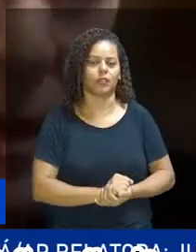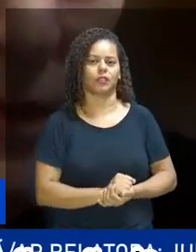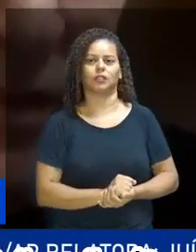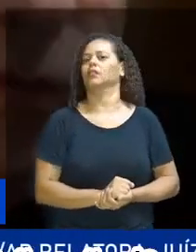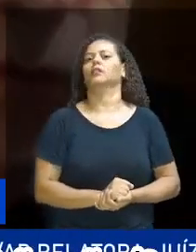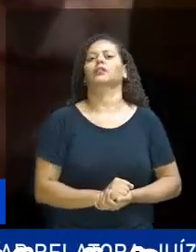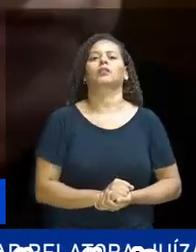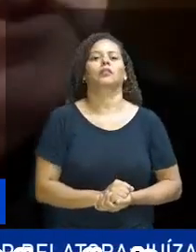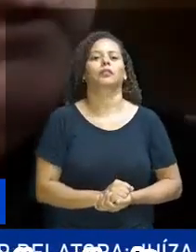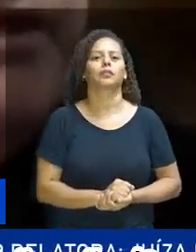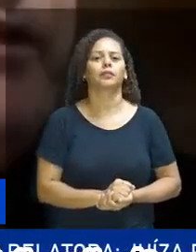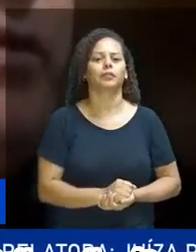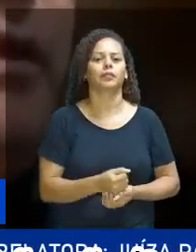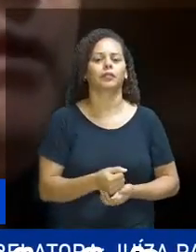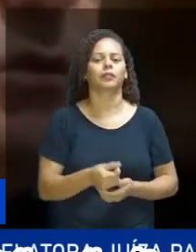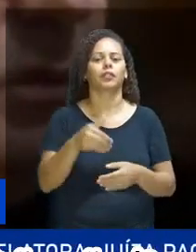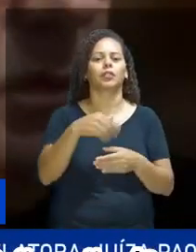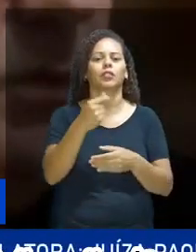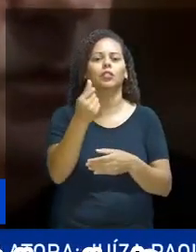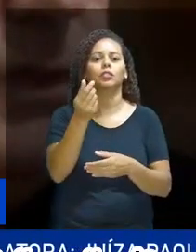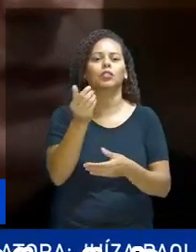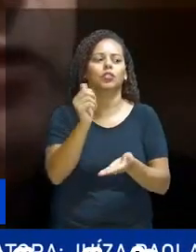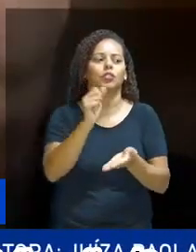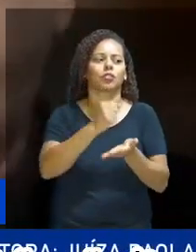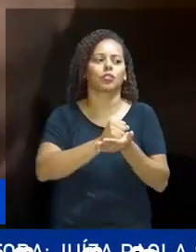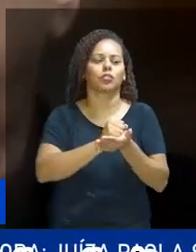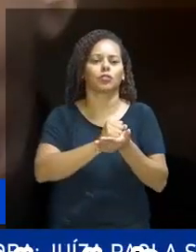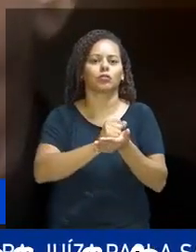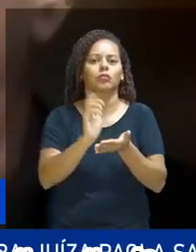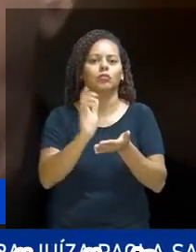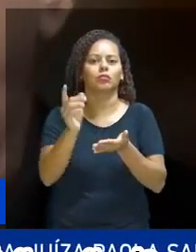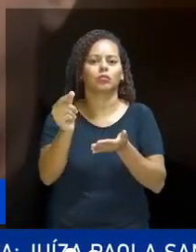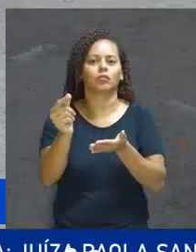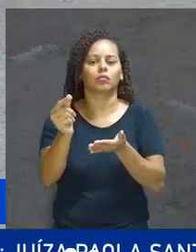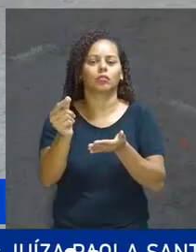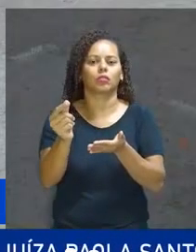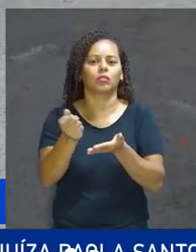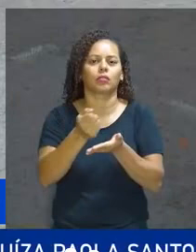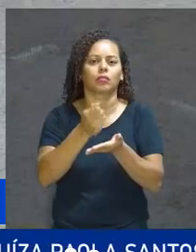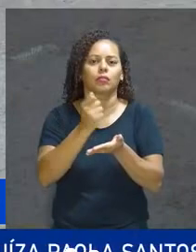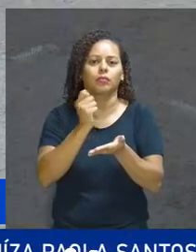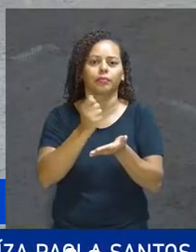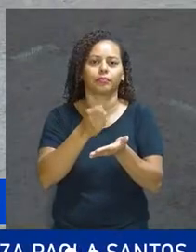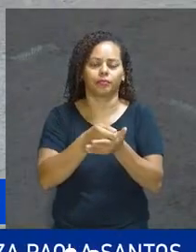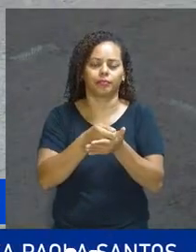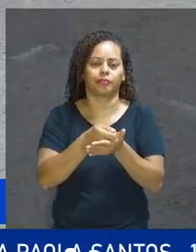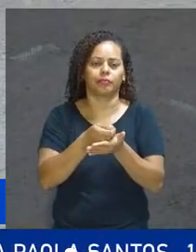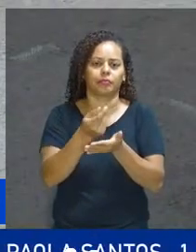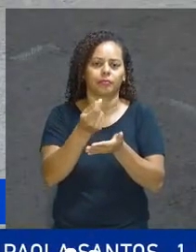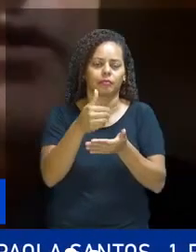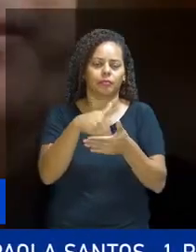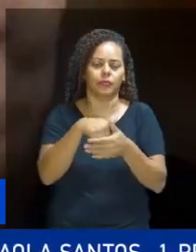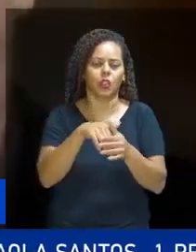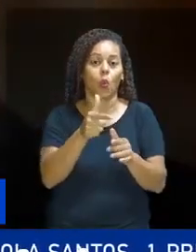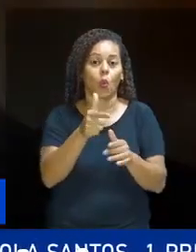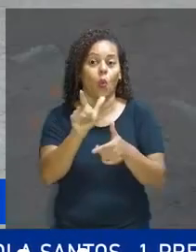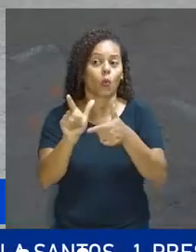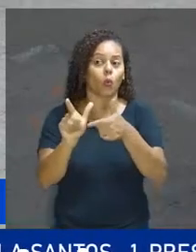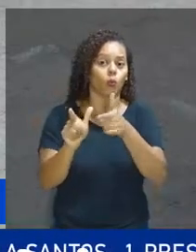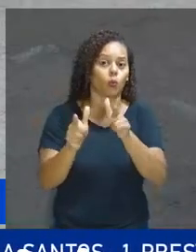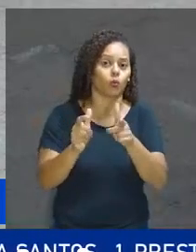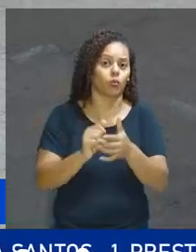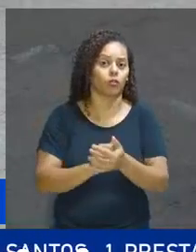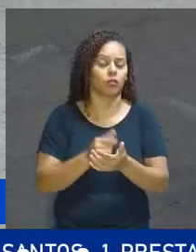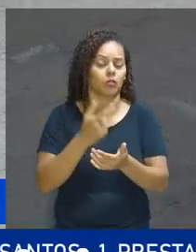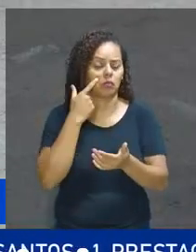aliás. Sendo do fundo partidário, eu não tenho nenhuma posição, não. Está sendo aprovado com ressalvas, eu vou acompanhar a relatora. Muito